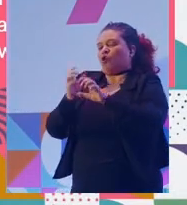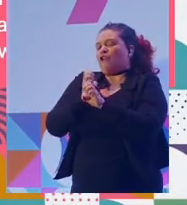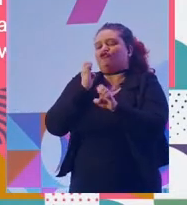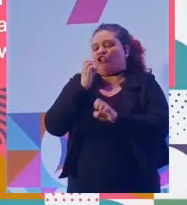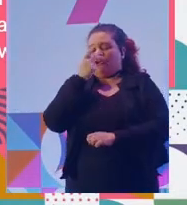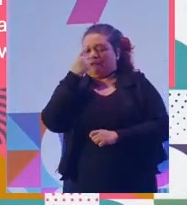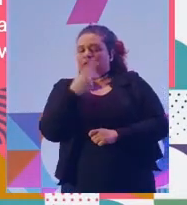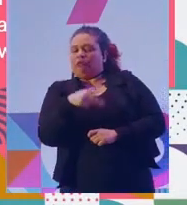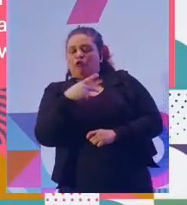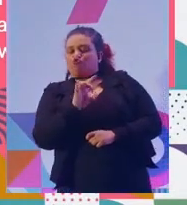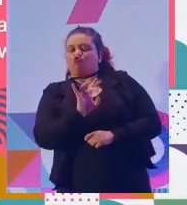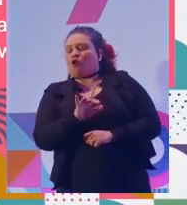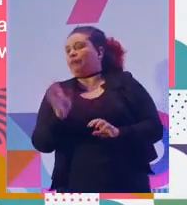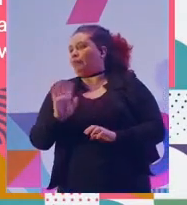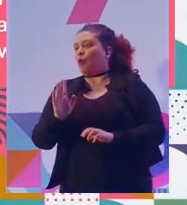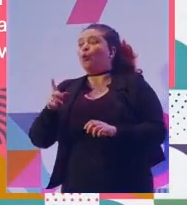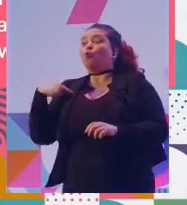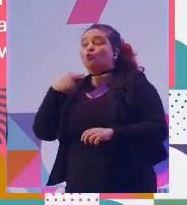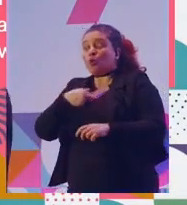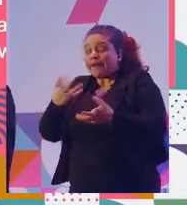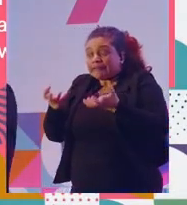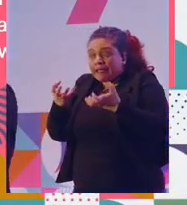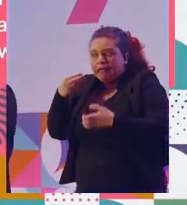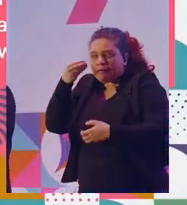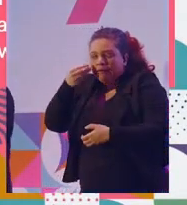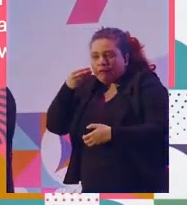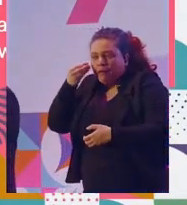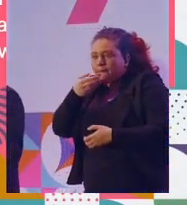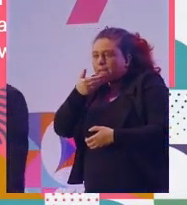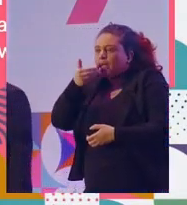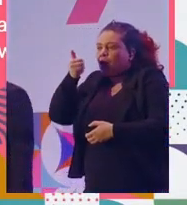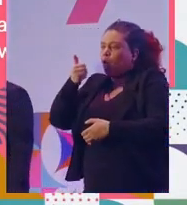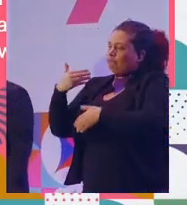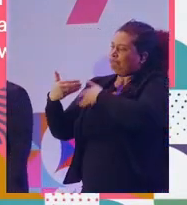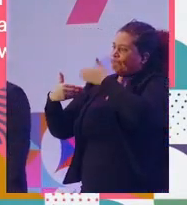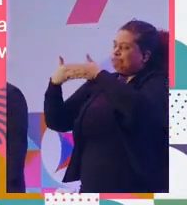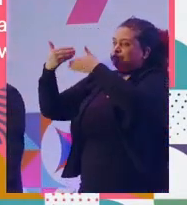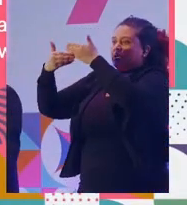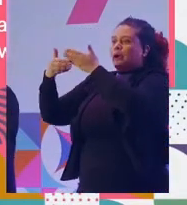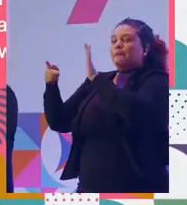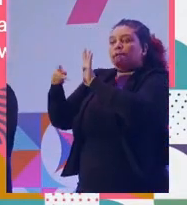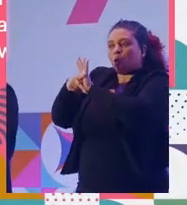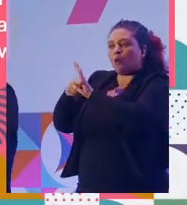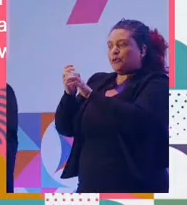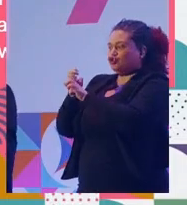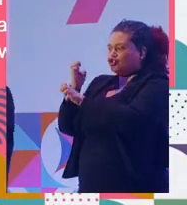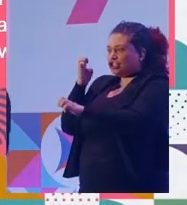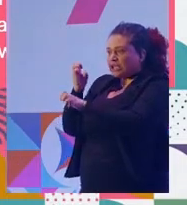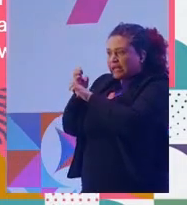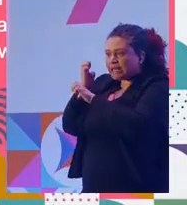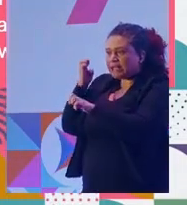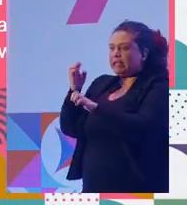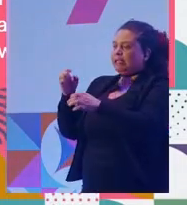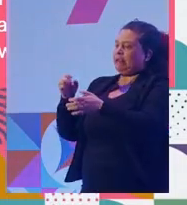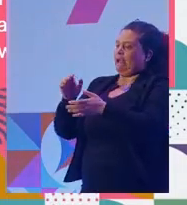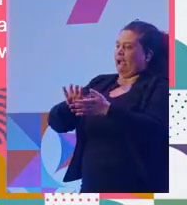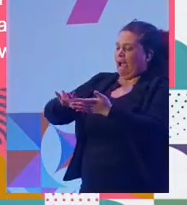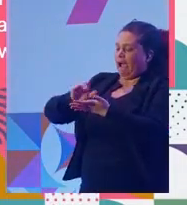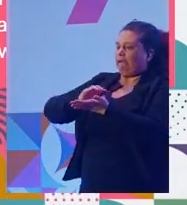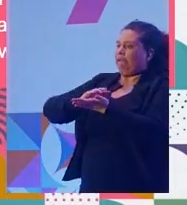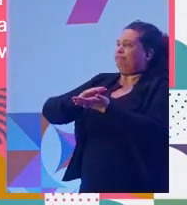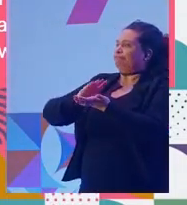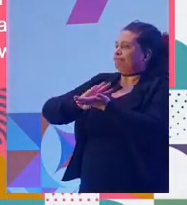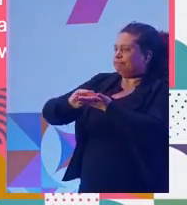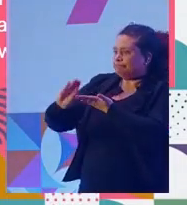que efetivamente é melhorar a experiência de ser um engenheiro de data science que nos está ajudando